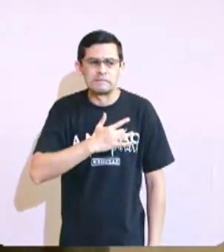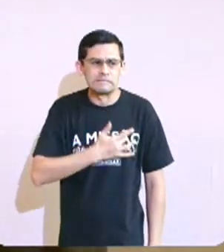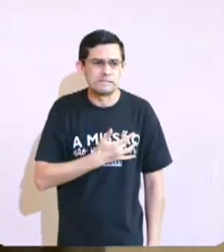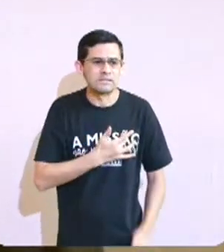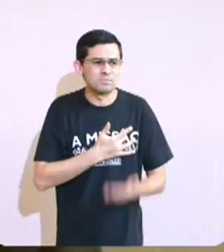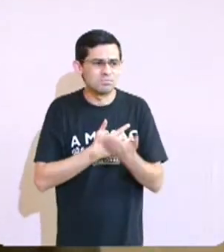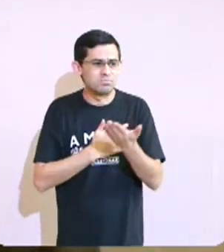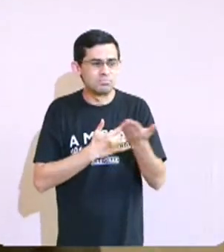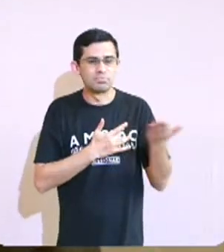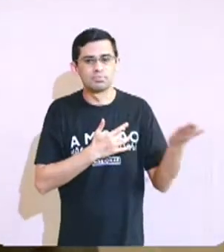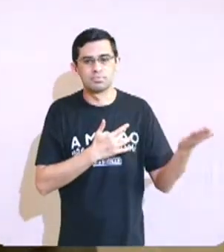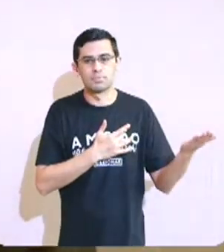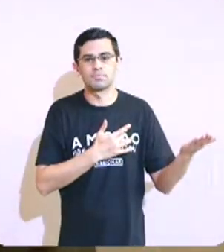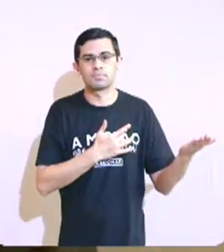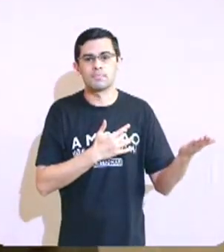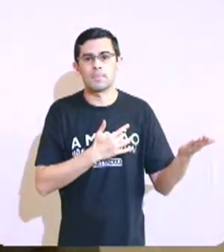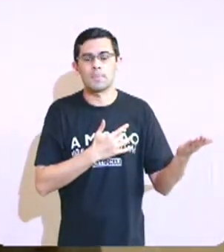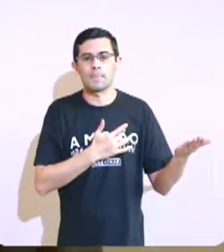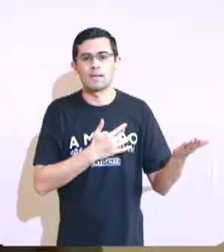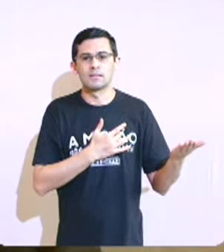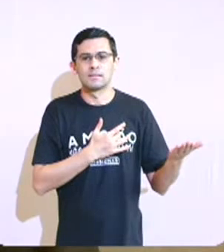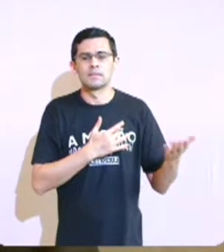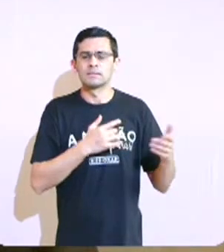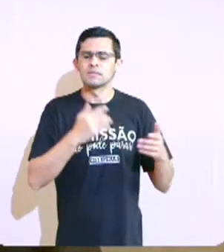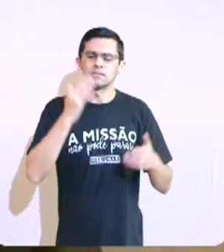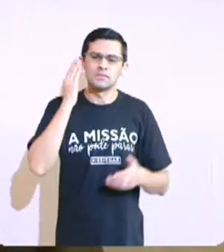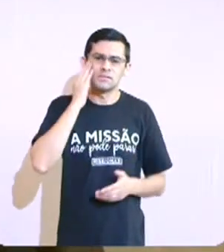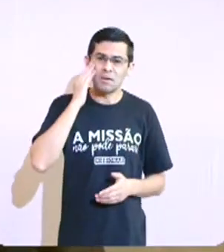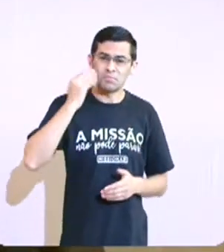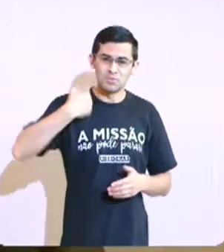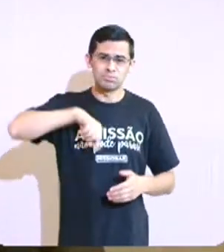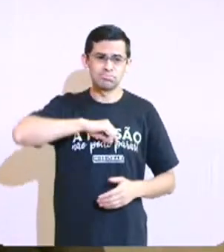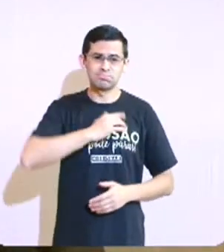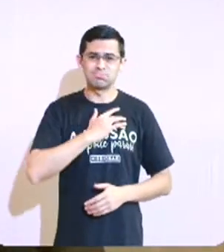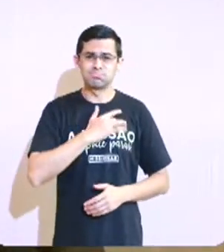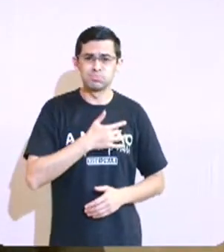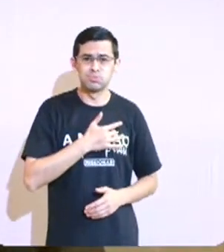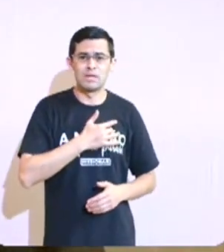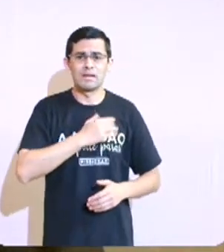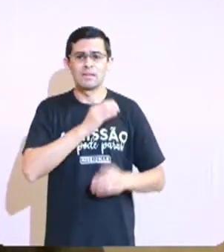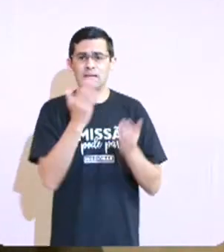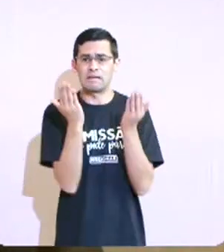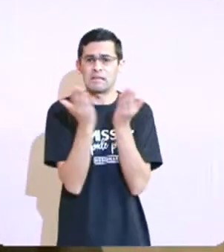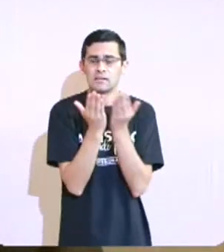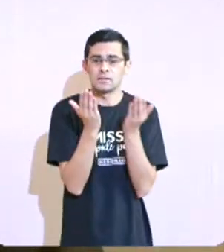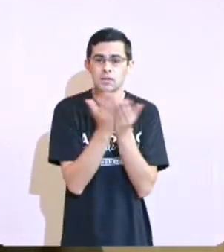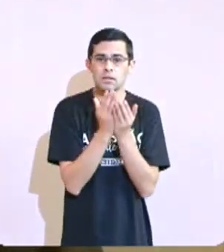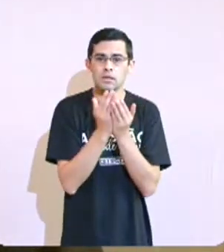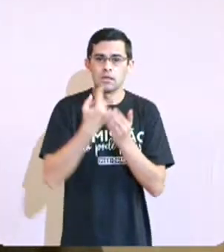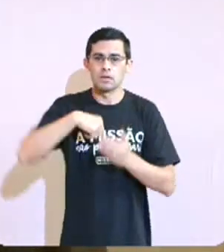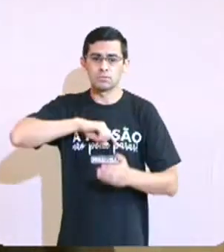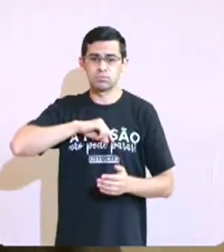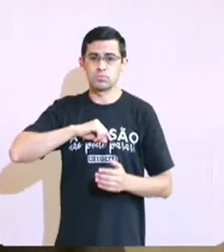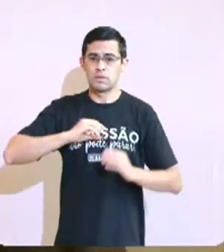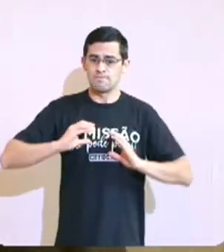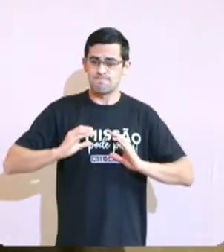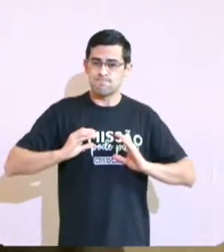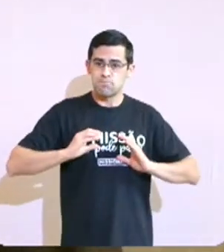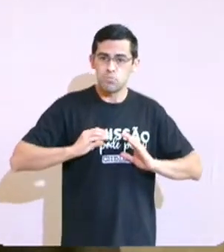compadeceu-se delas. A compaixão cristã é a motivação